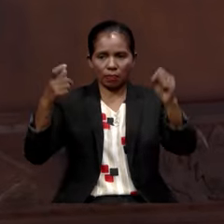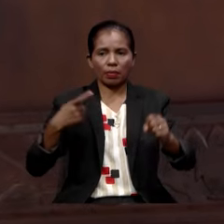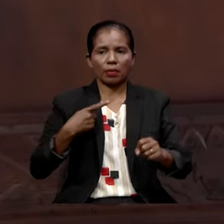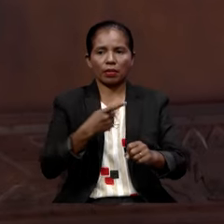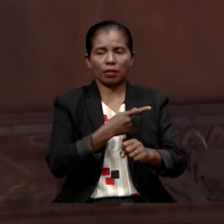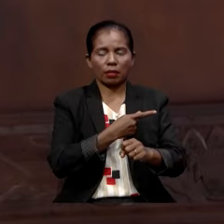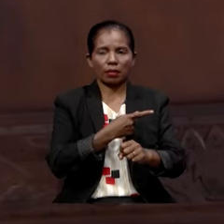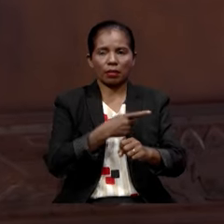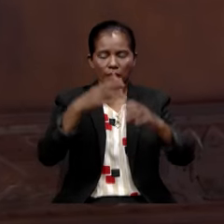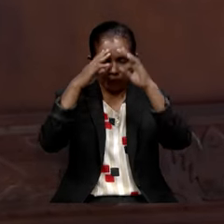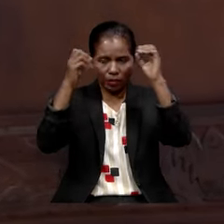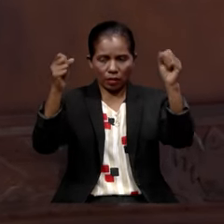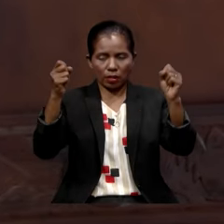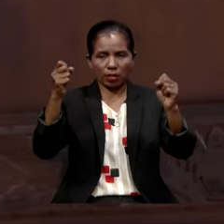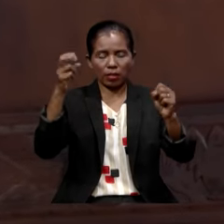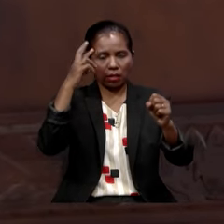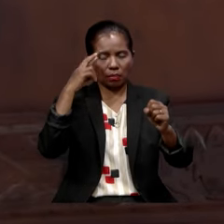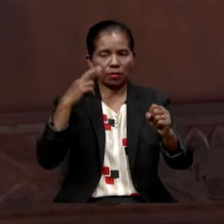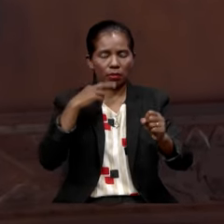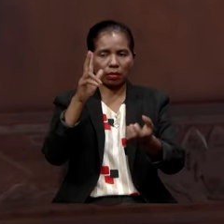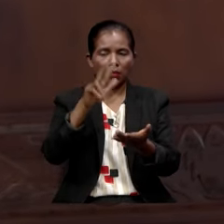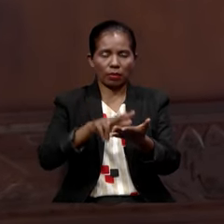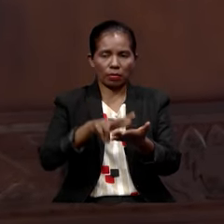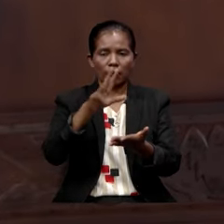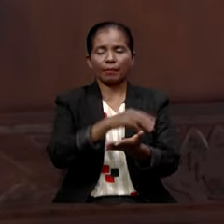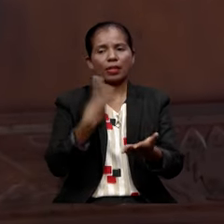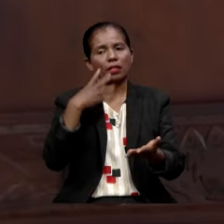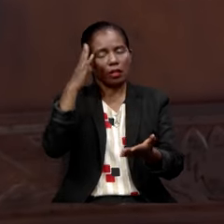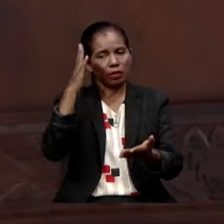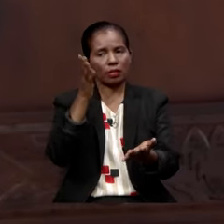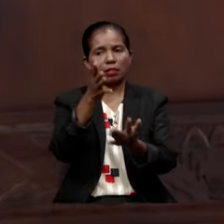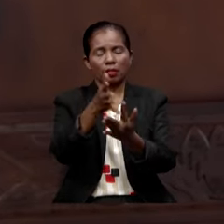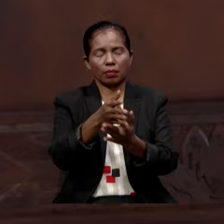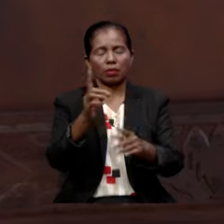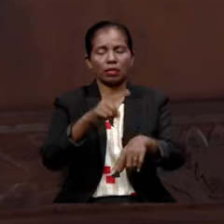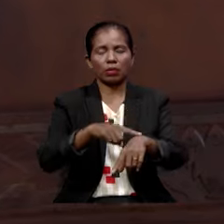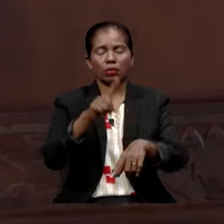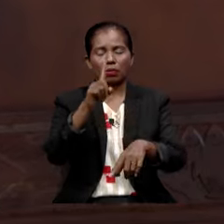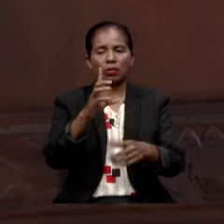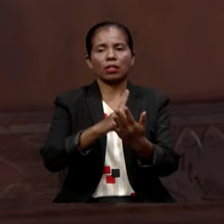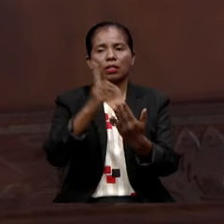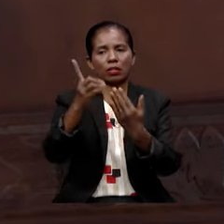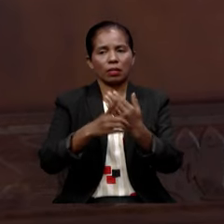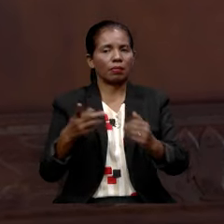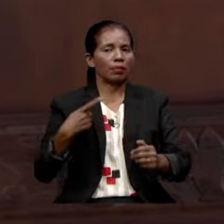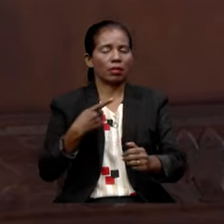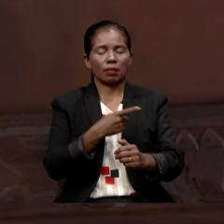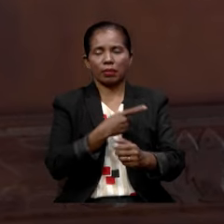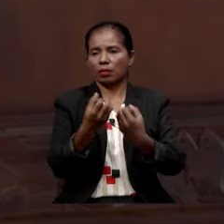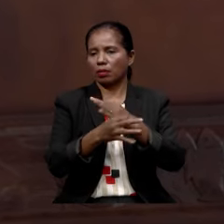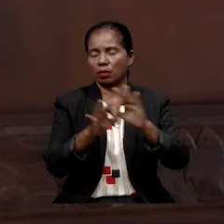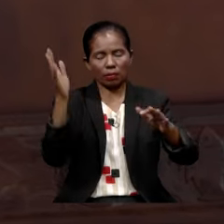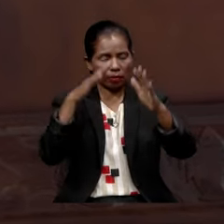di, presidente da república, ho di promulga, né, be, ita ni hanoi ni kono tama na é dia 1 de dezembro, o parlamento ame resolve outro